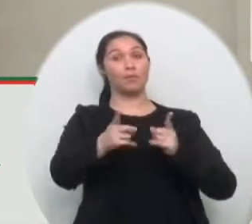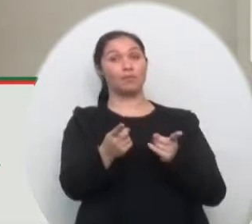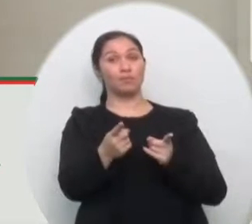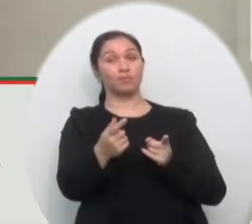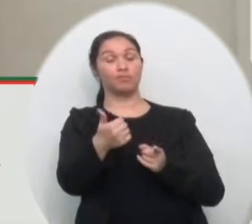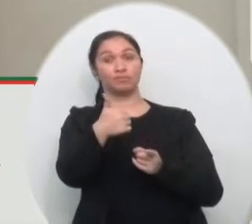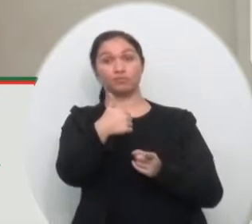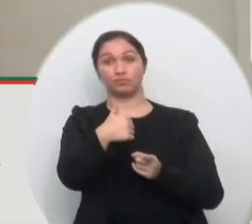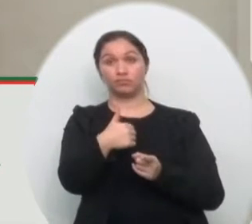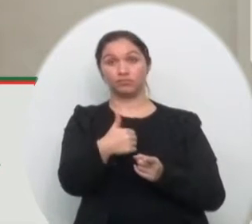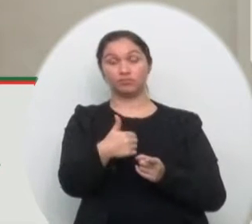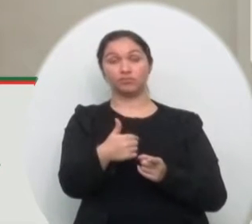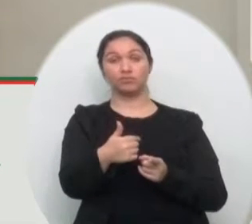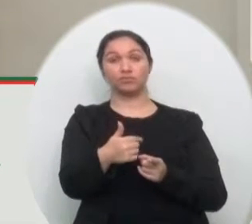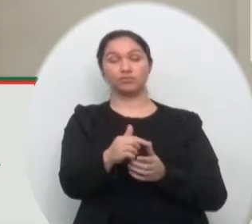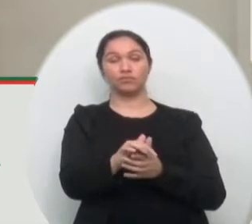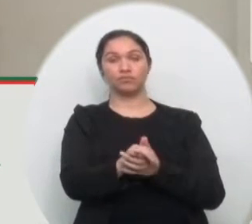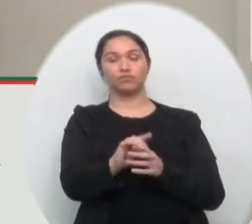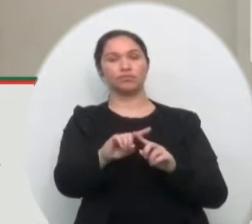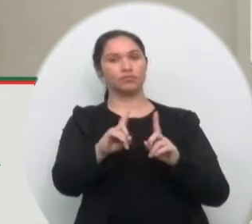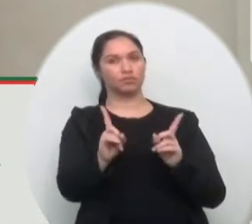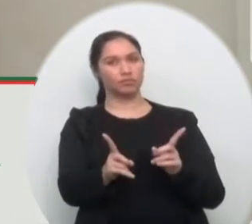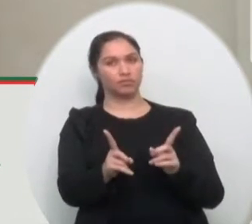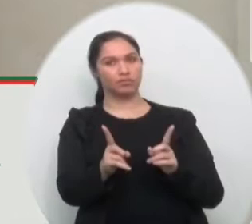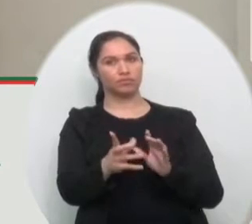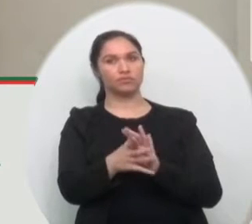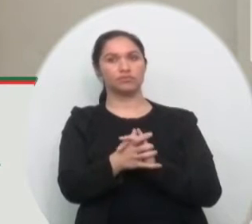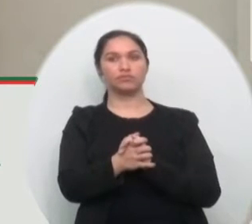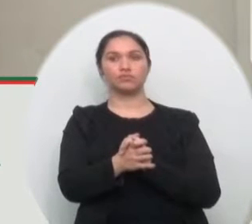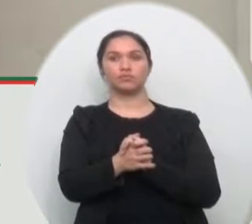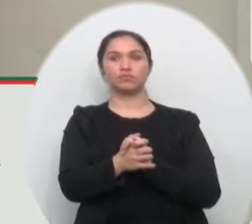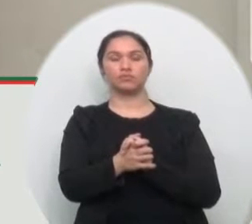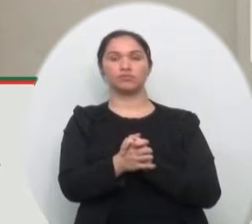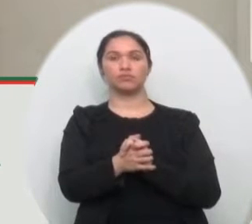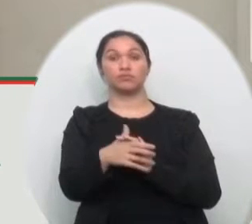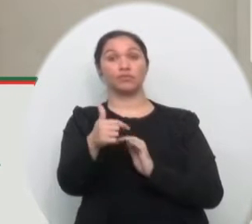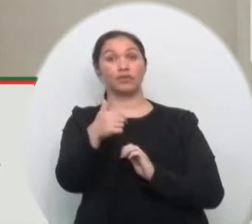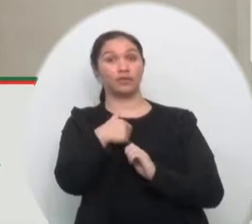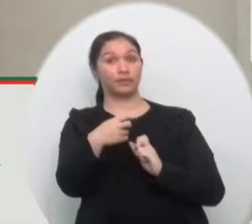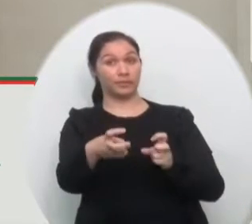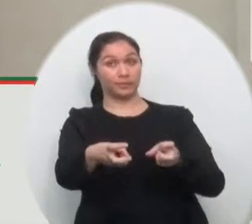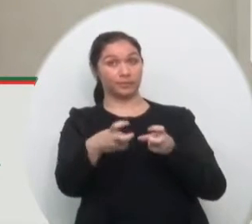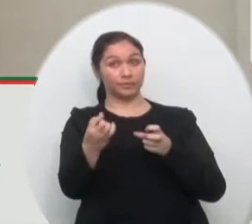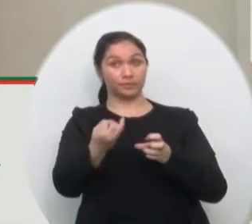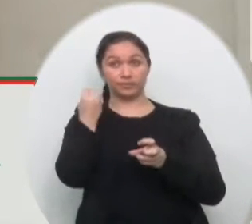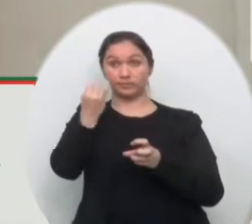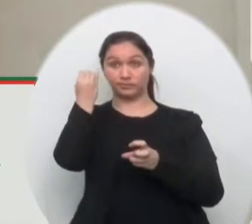não acompanhei. Mas, Vejo a importância,